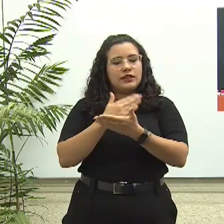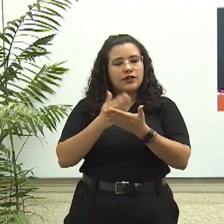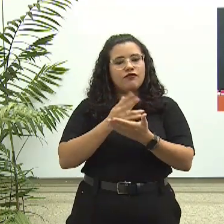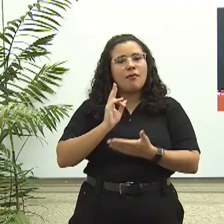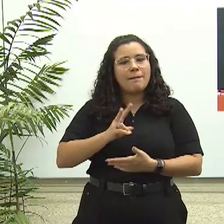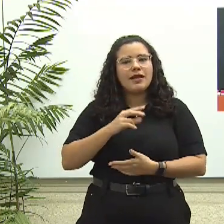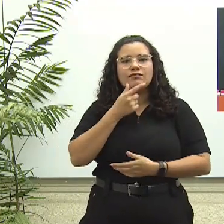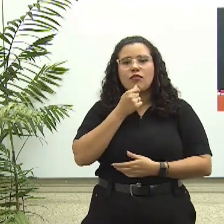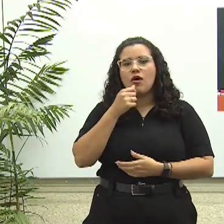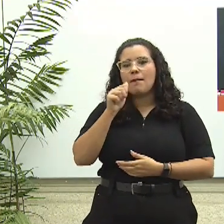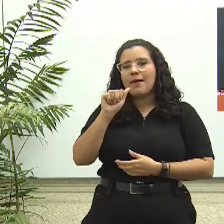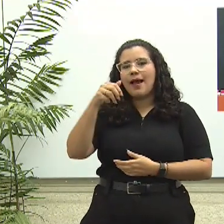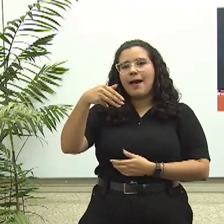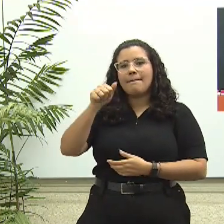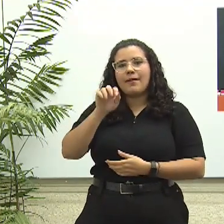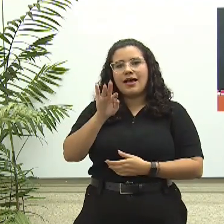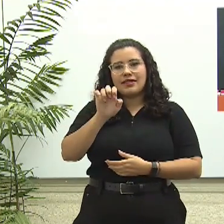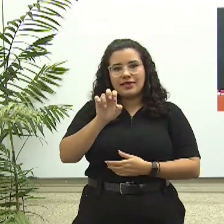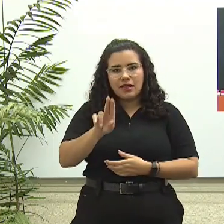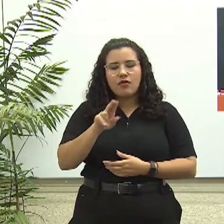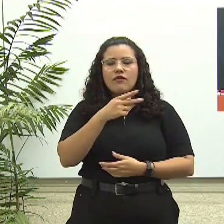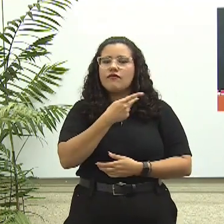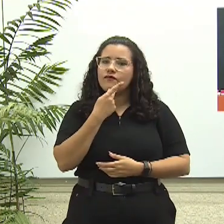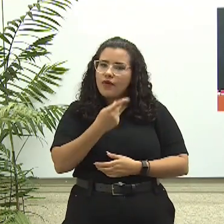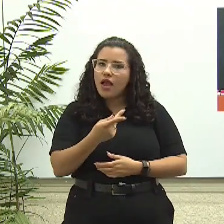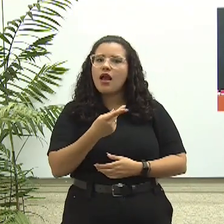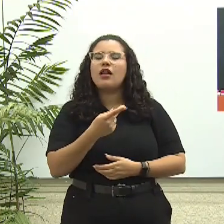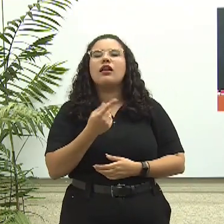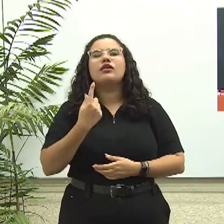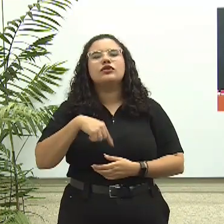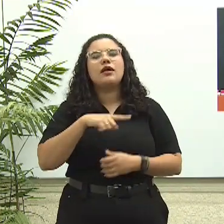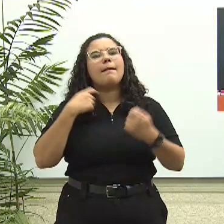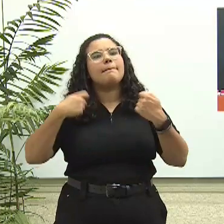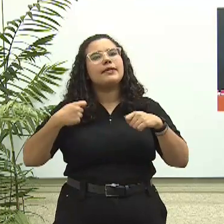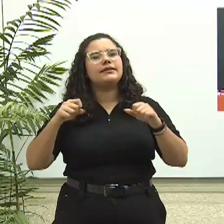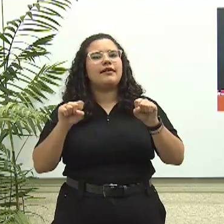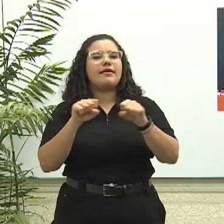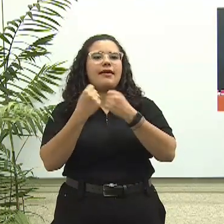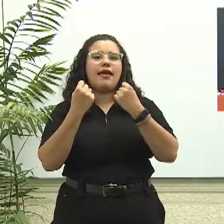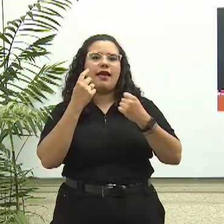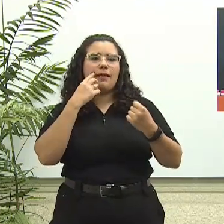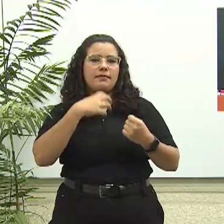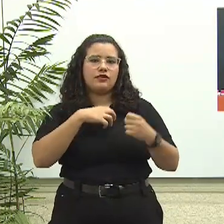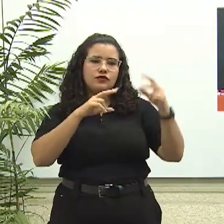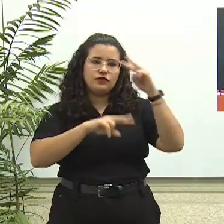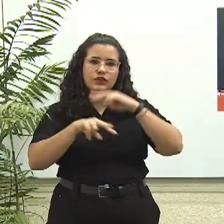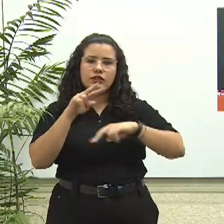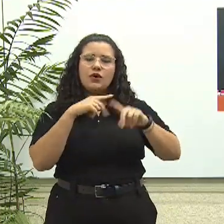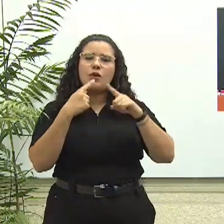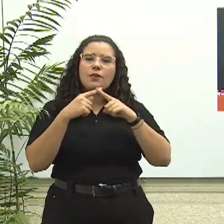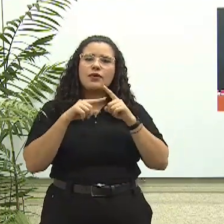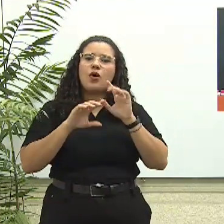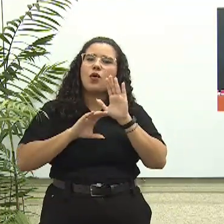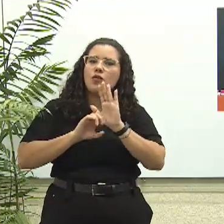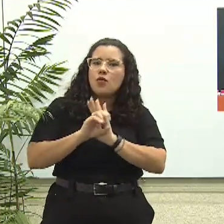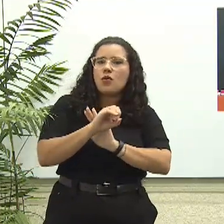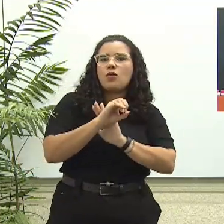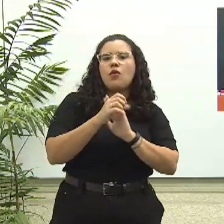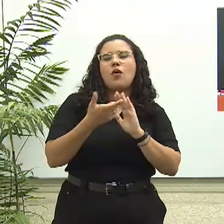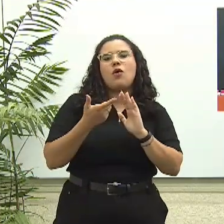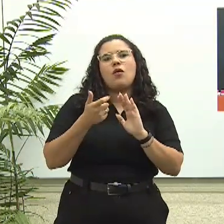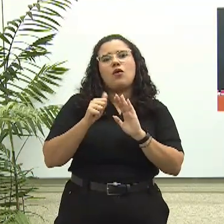professor Amadeu prefacia do Assange o Assange fala isso nós temos que quebrar essa visão que Google e as bigtech gafan